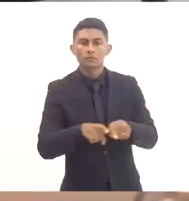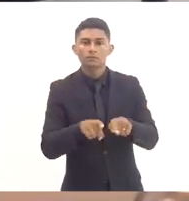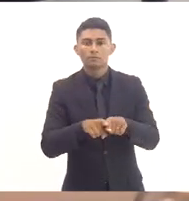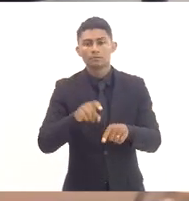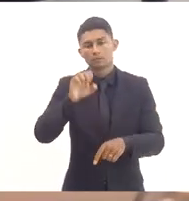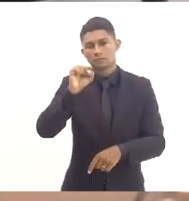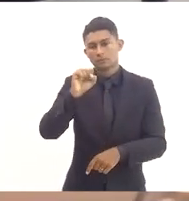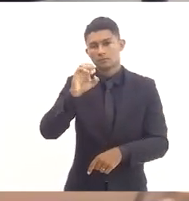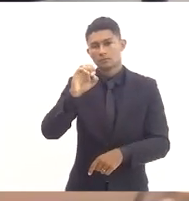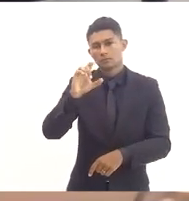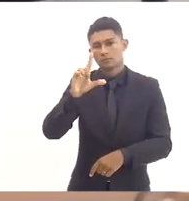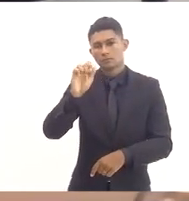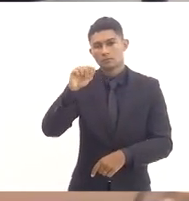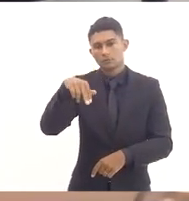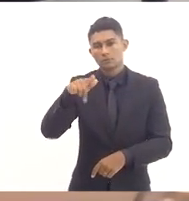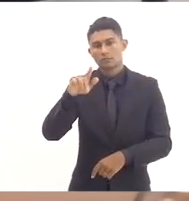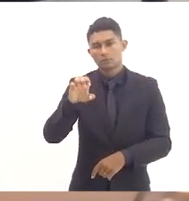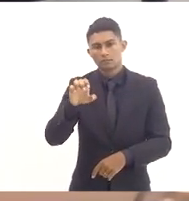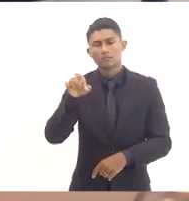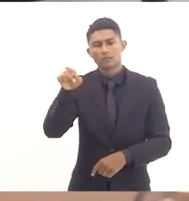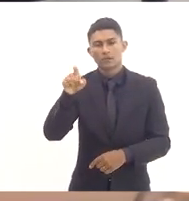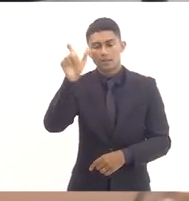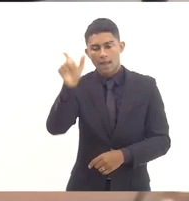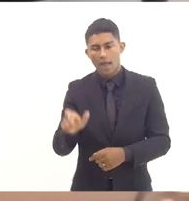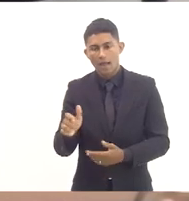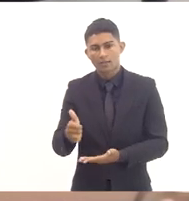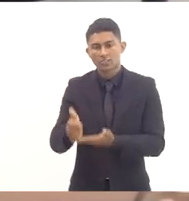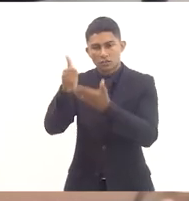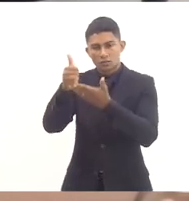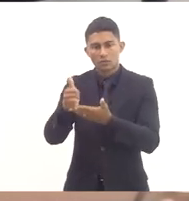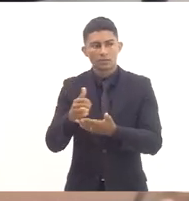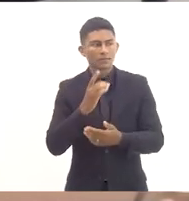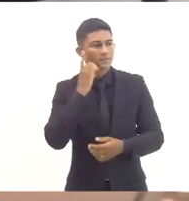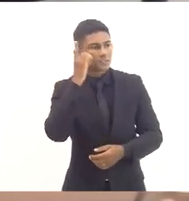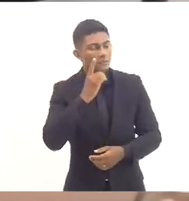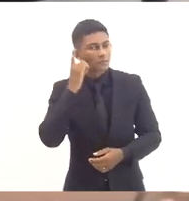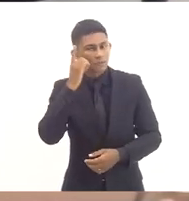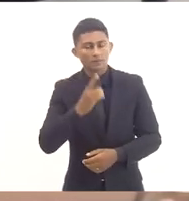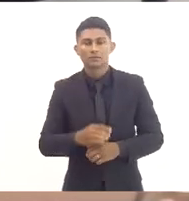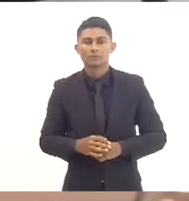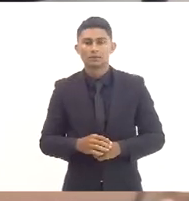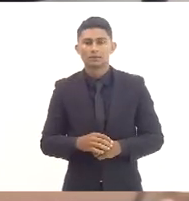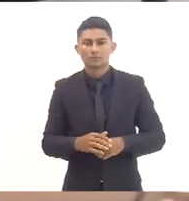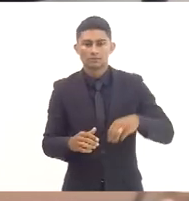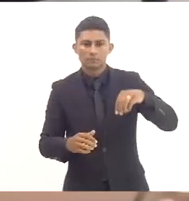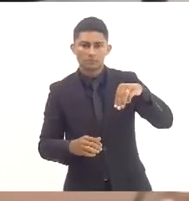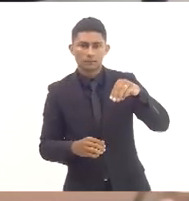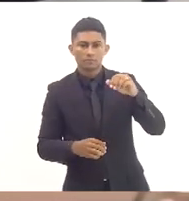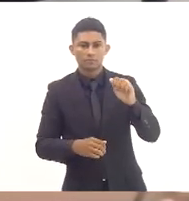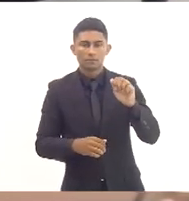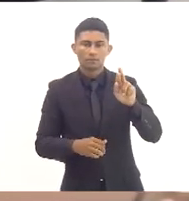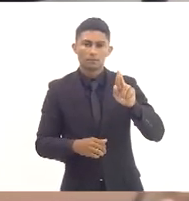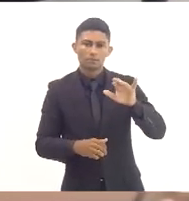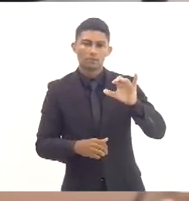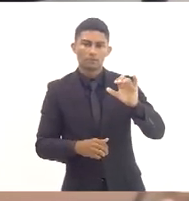Rodrigues assessora da doutora da deputada Márcia Pacheco